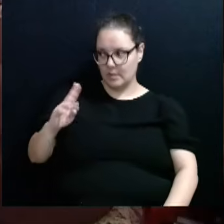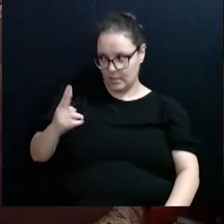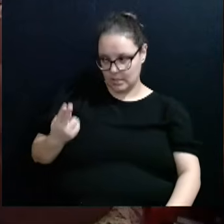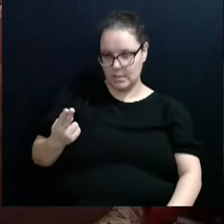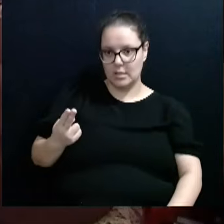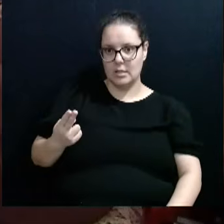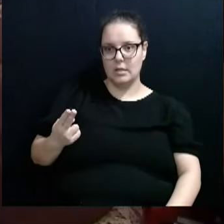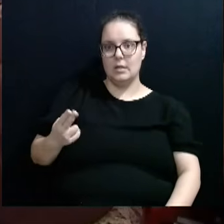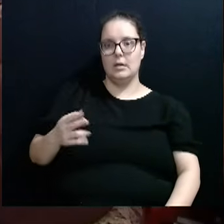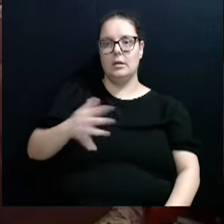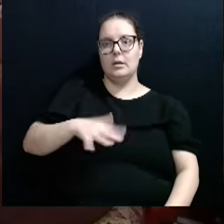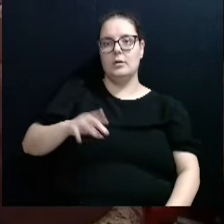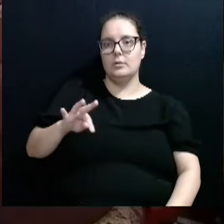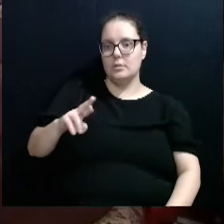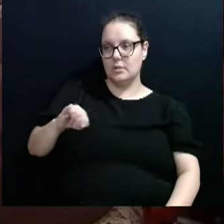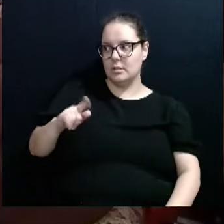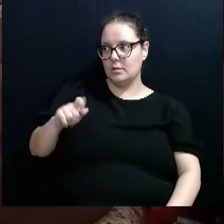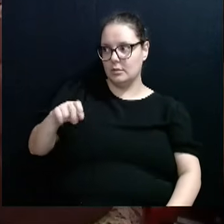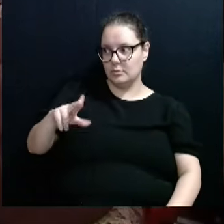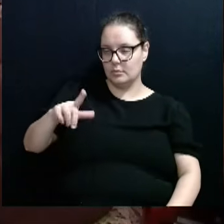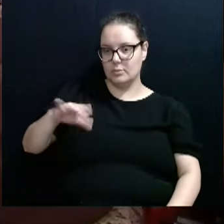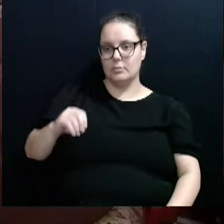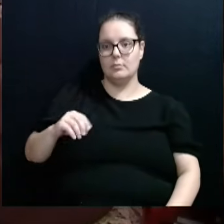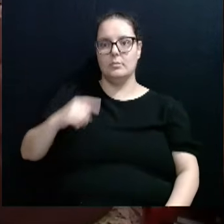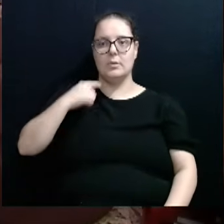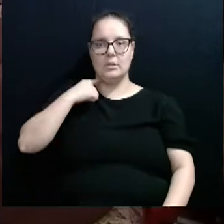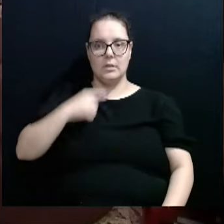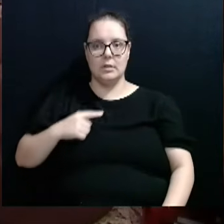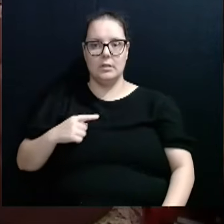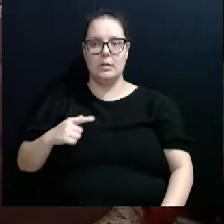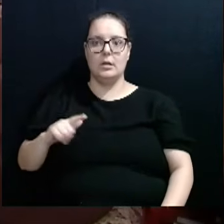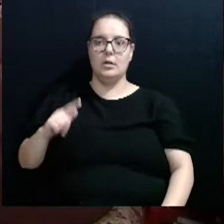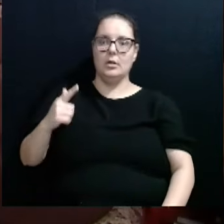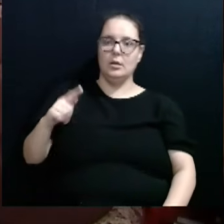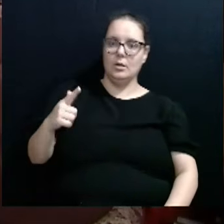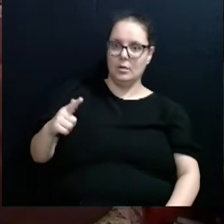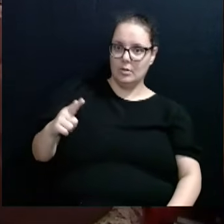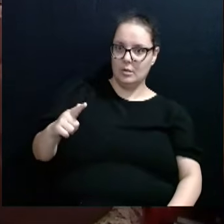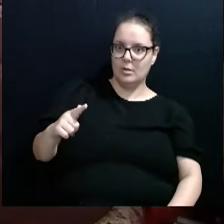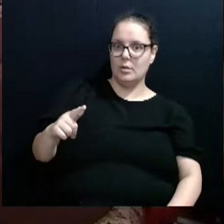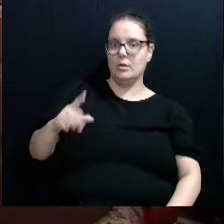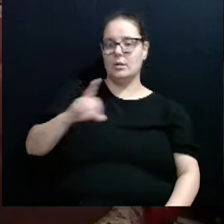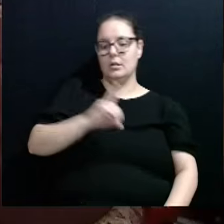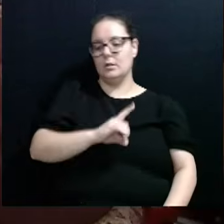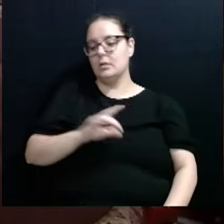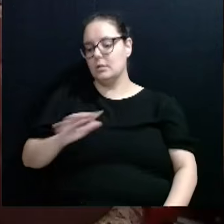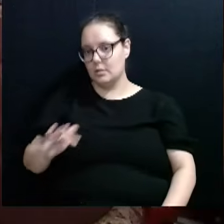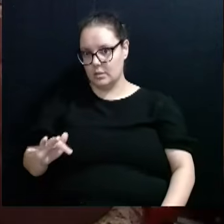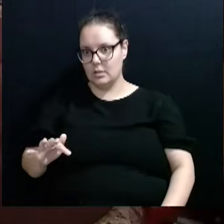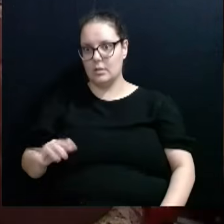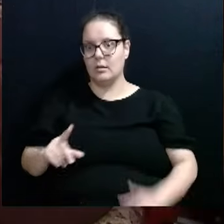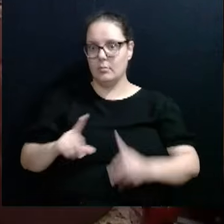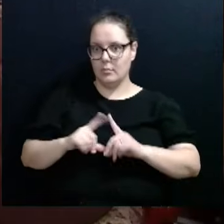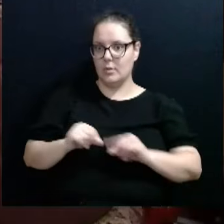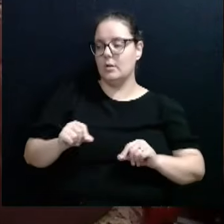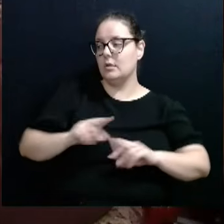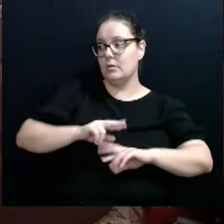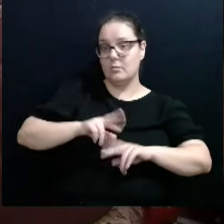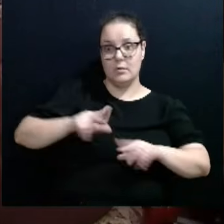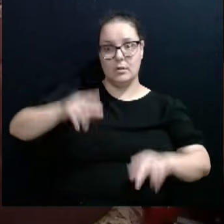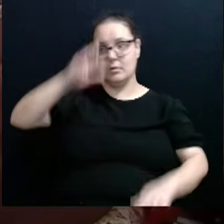Triângulo Mineiro, Goiânia, Distrito Federal, né? Brasília, tem muito cliente em